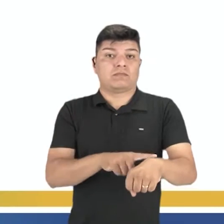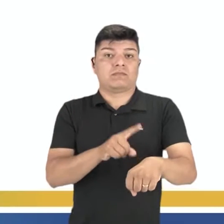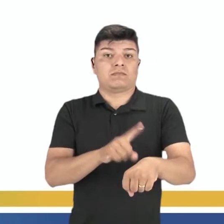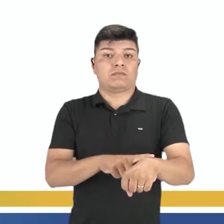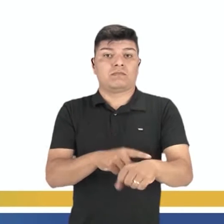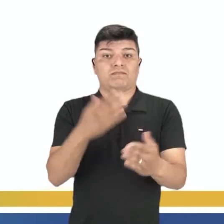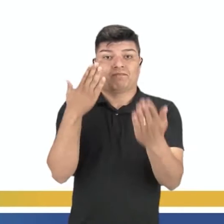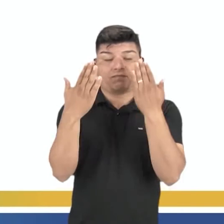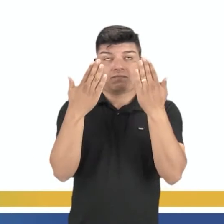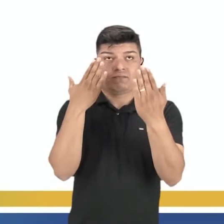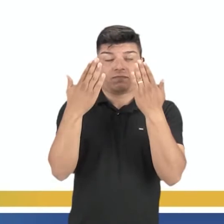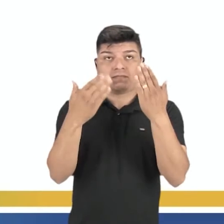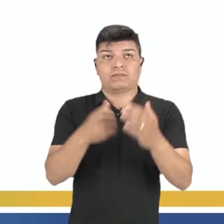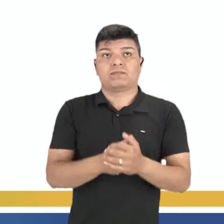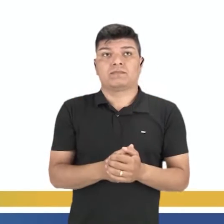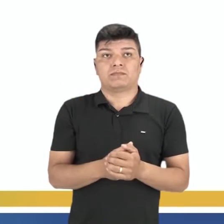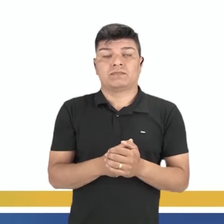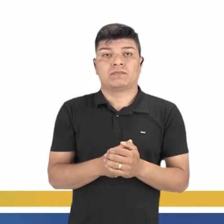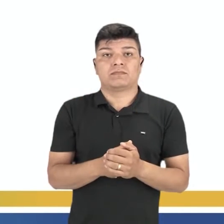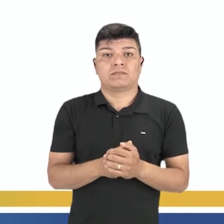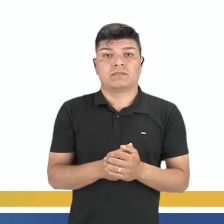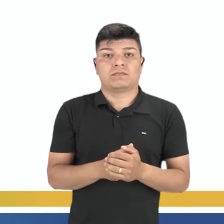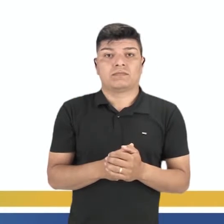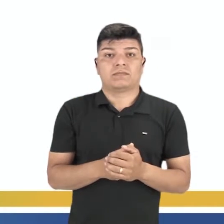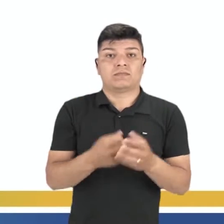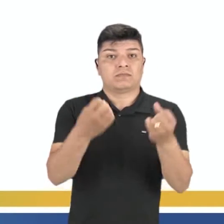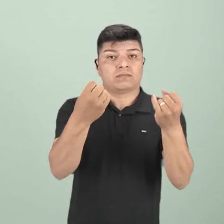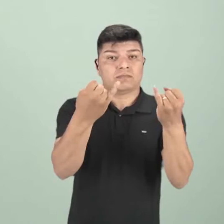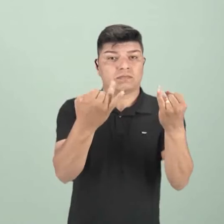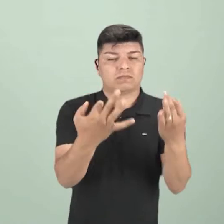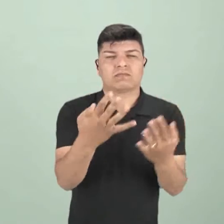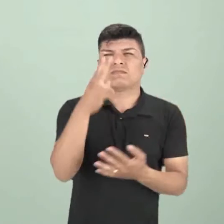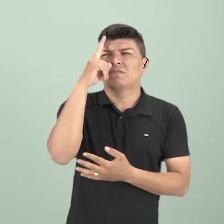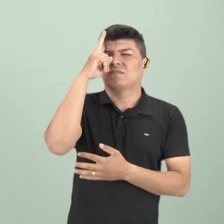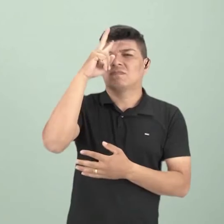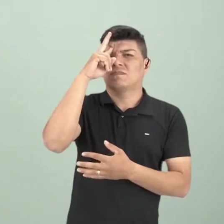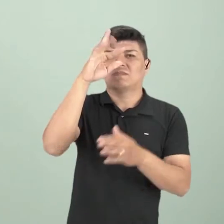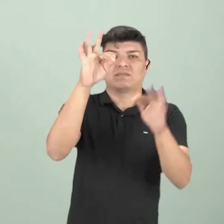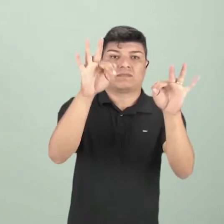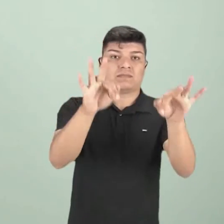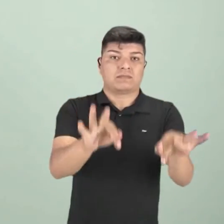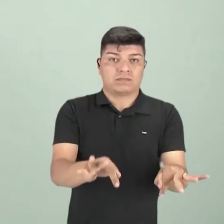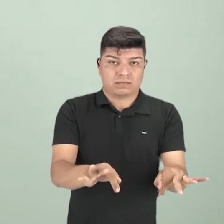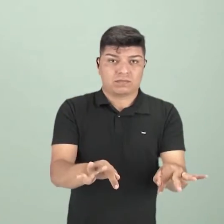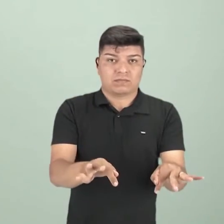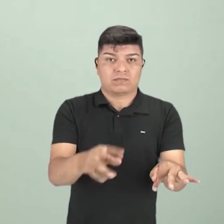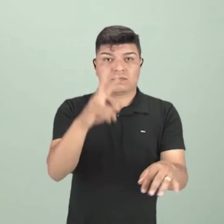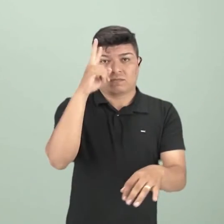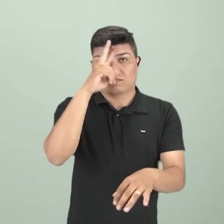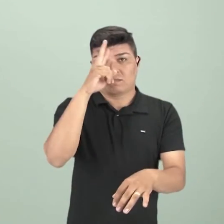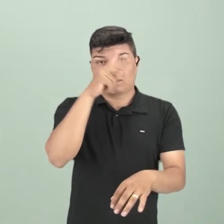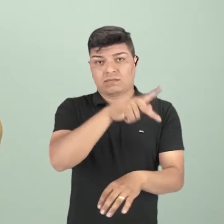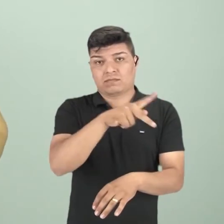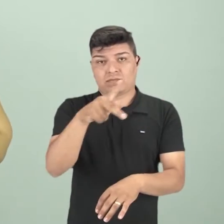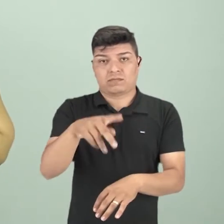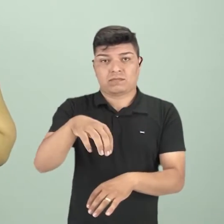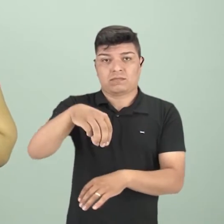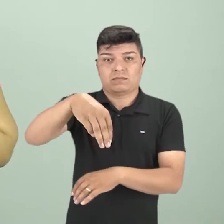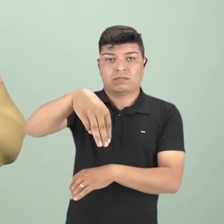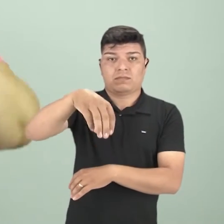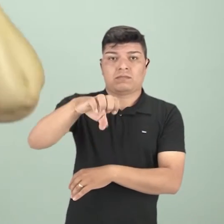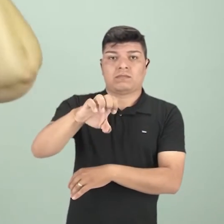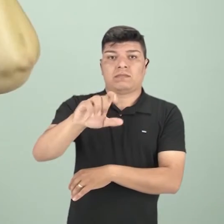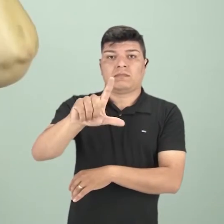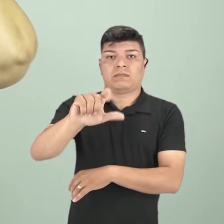o psicológico, que é quando ele fala, reflete lá no final, que contou essa história um professor de